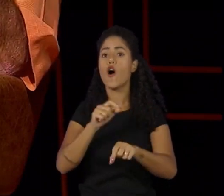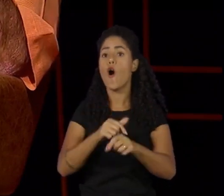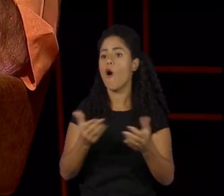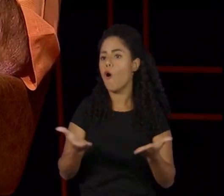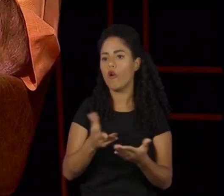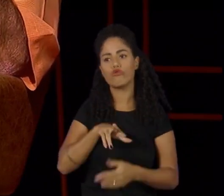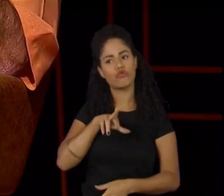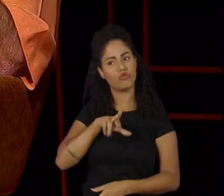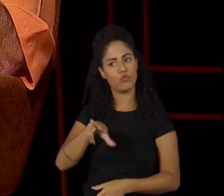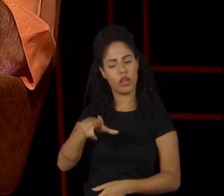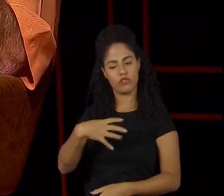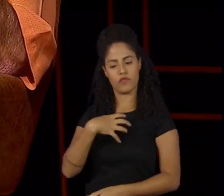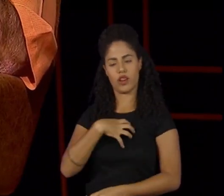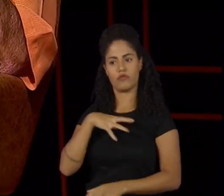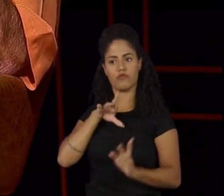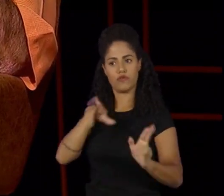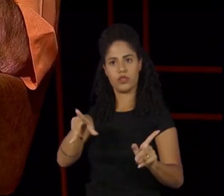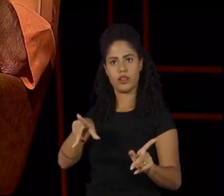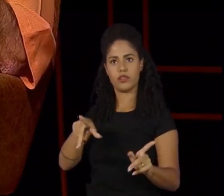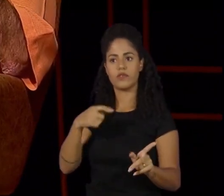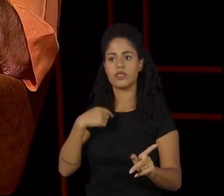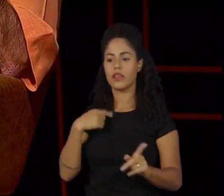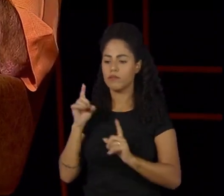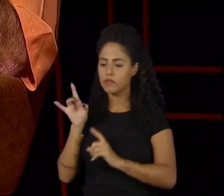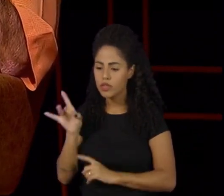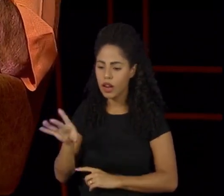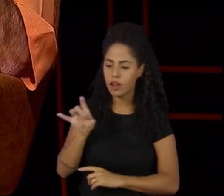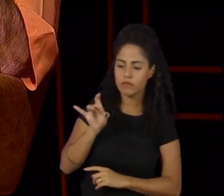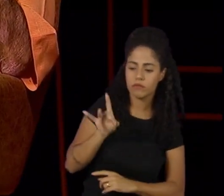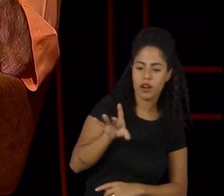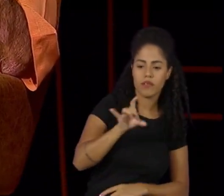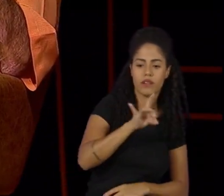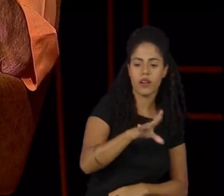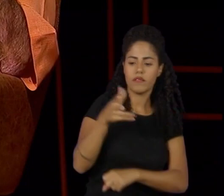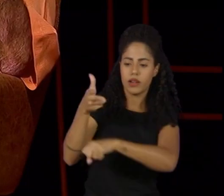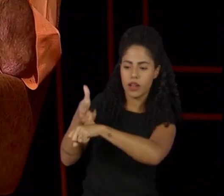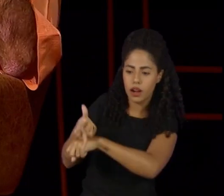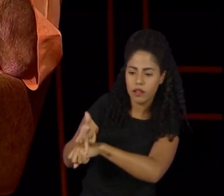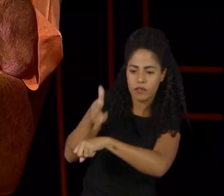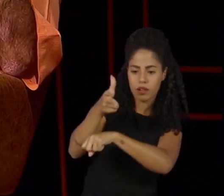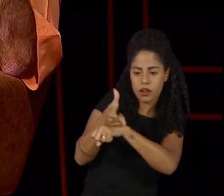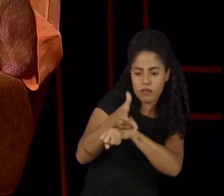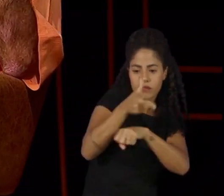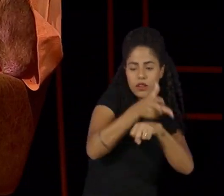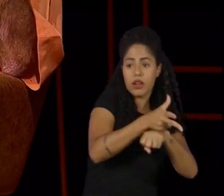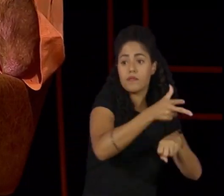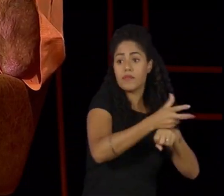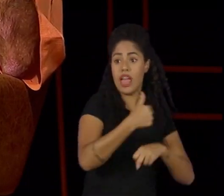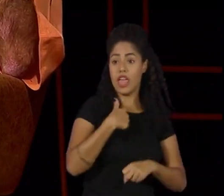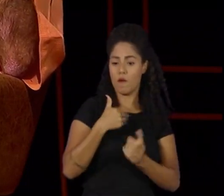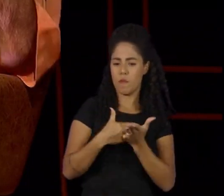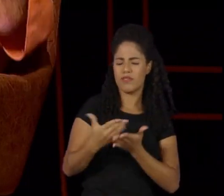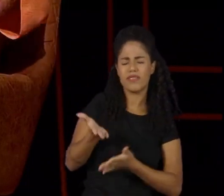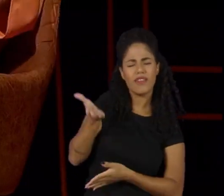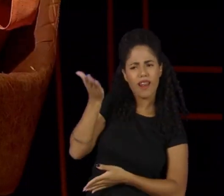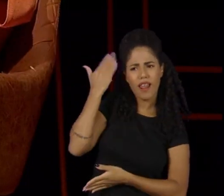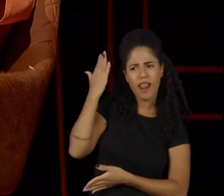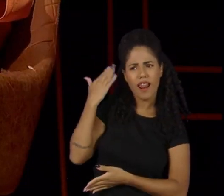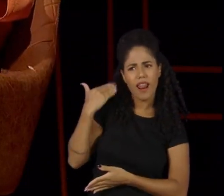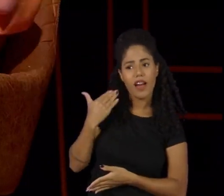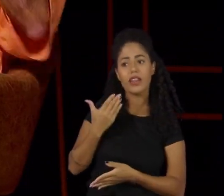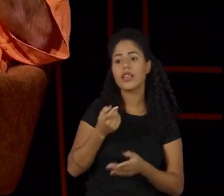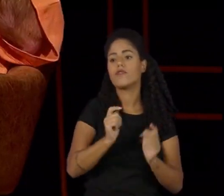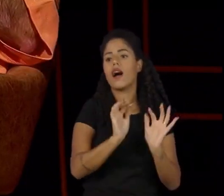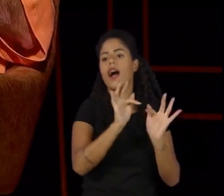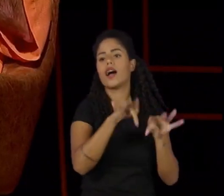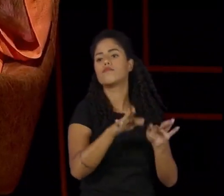mais assim, hoje você grava individualmente, ainda tem o Pro Tools. Mas naquela época, quando eu comecei, era o fim dessa época